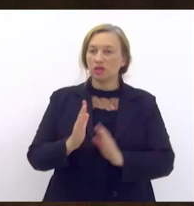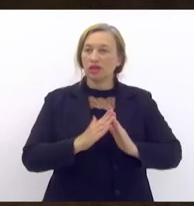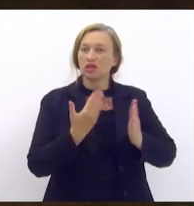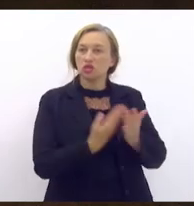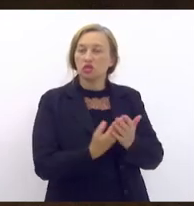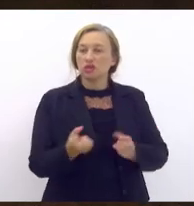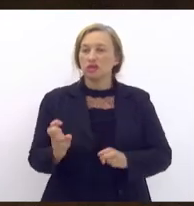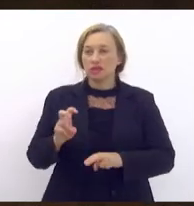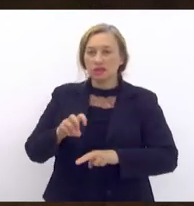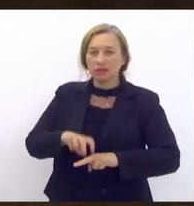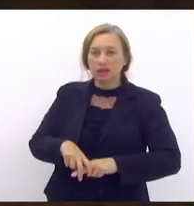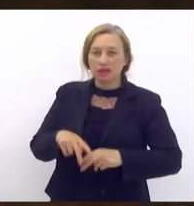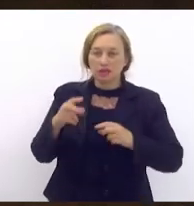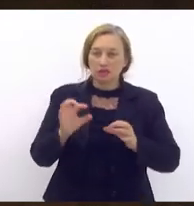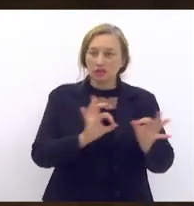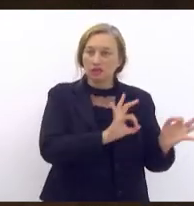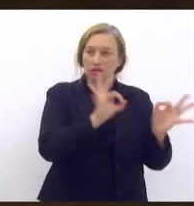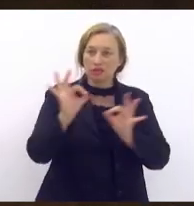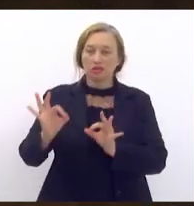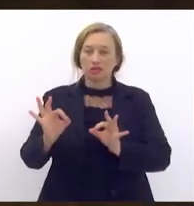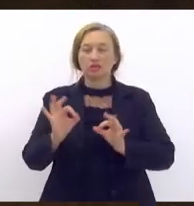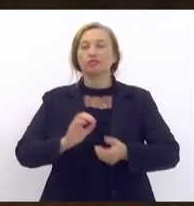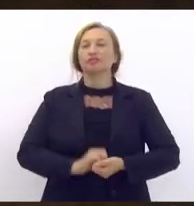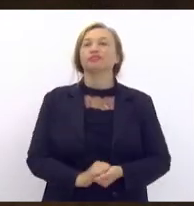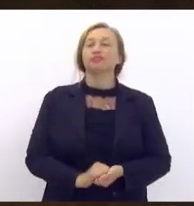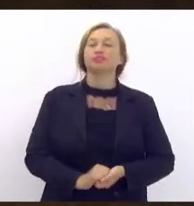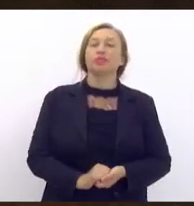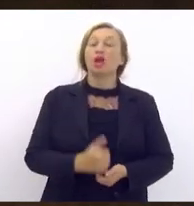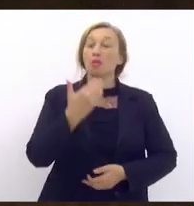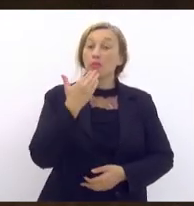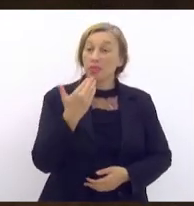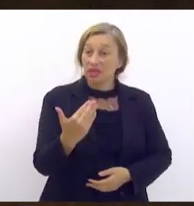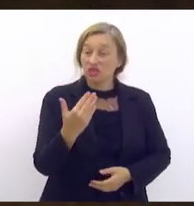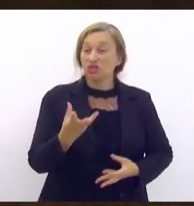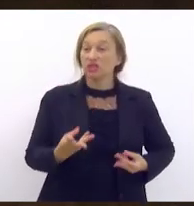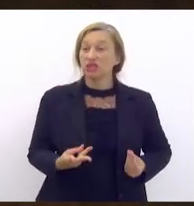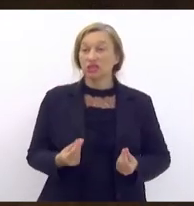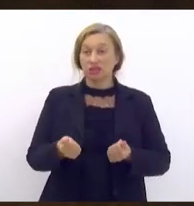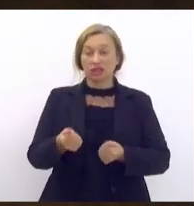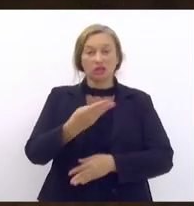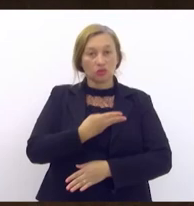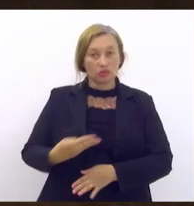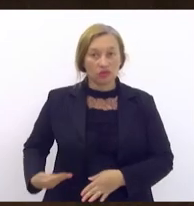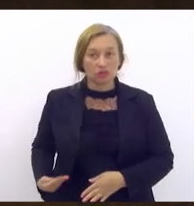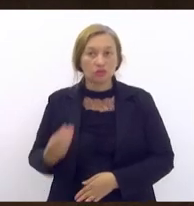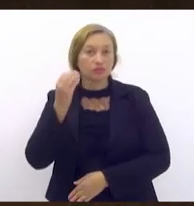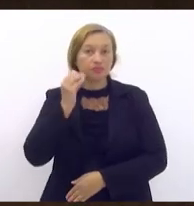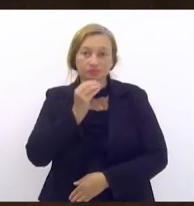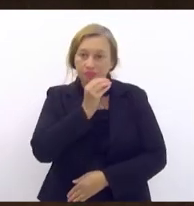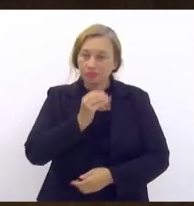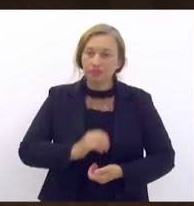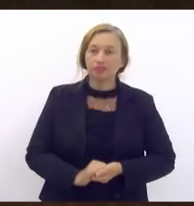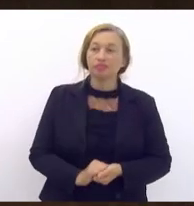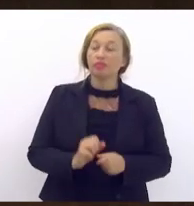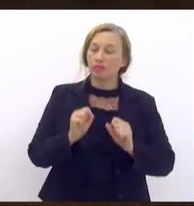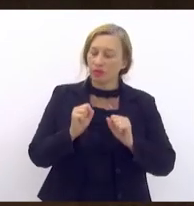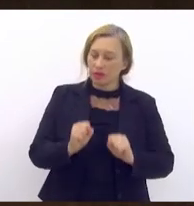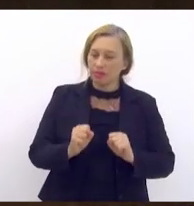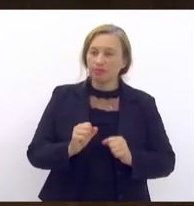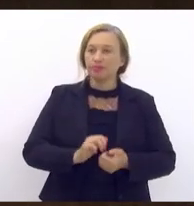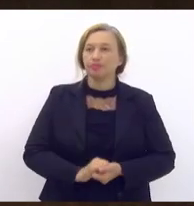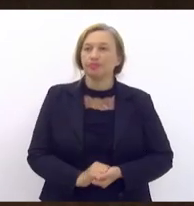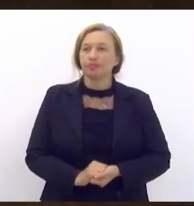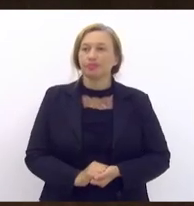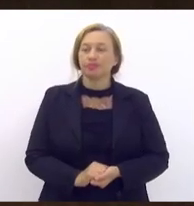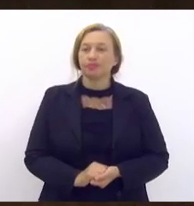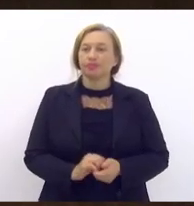sentadas assistindo à sessão plenária e pedir a sensibilidade do governador Cláudio Castro que possa fazer